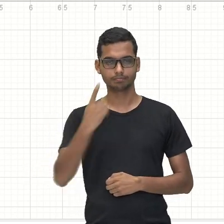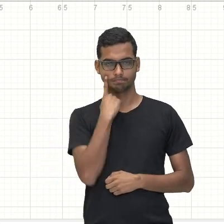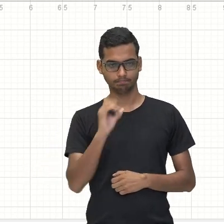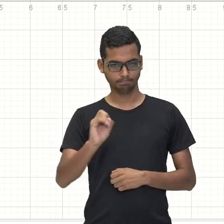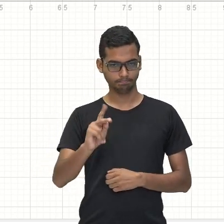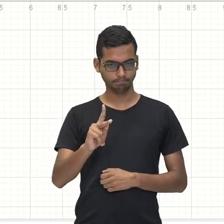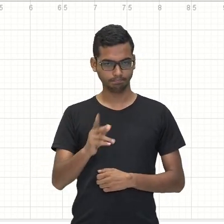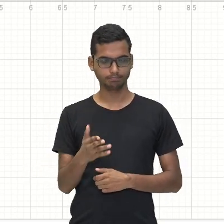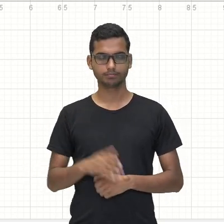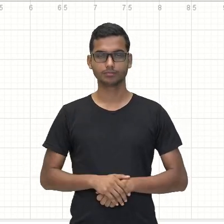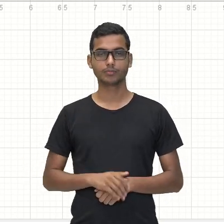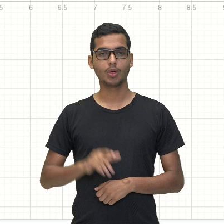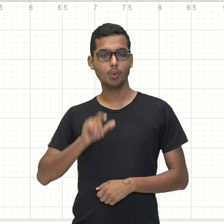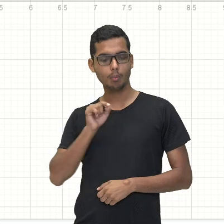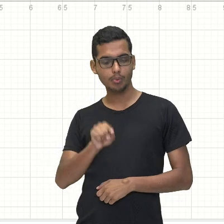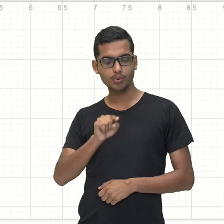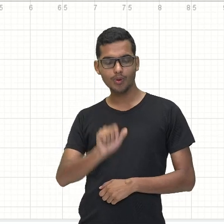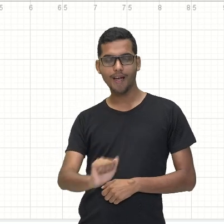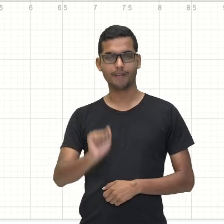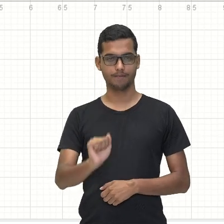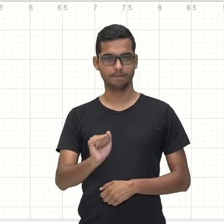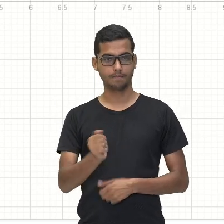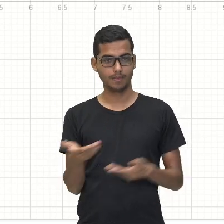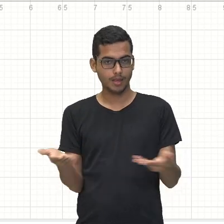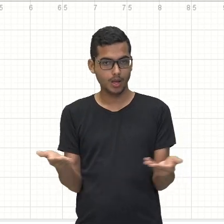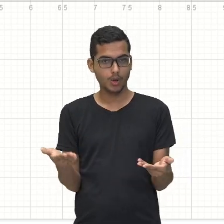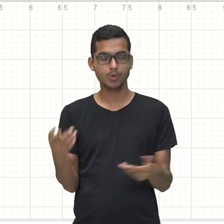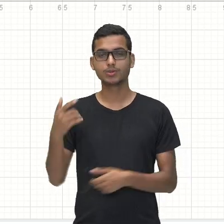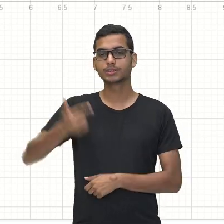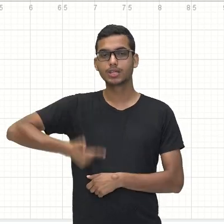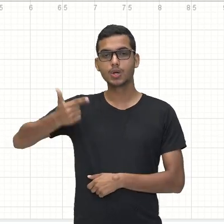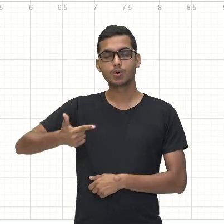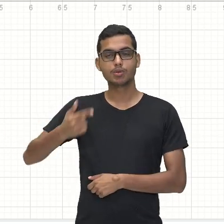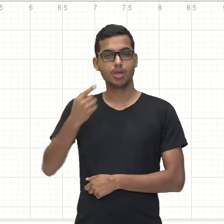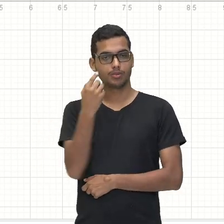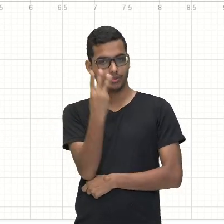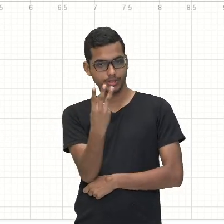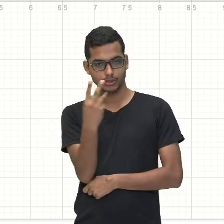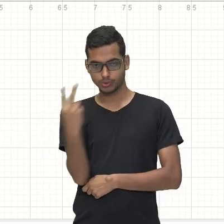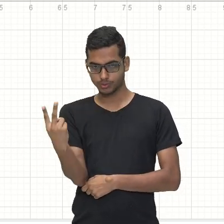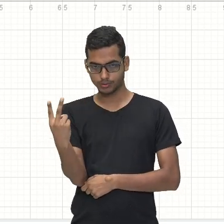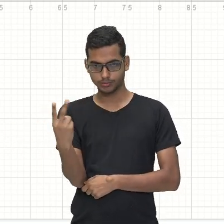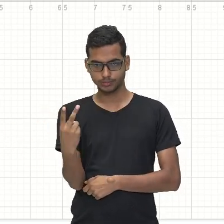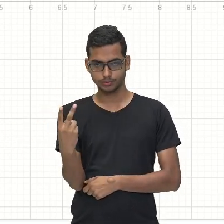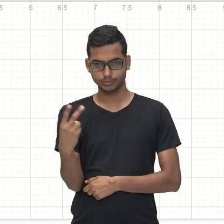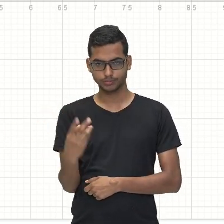segundo ponto é o ponto 3, 2, onde é o 3 no eixo y,